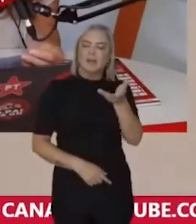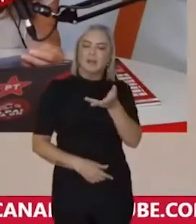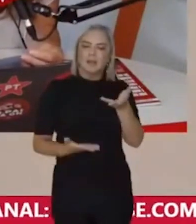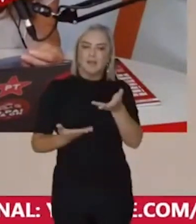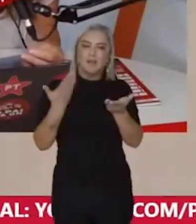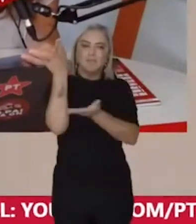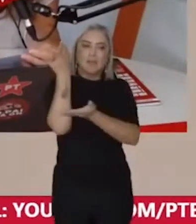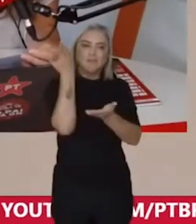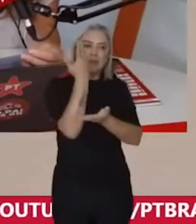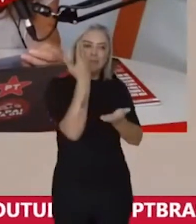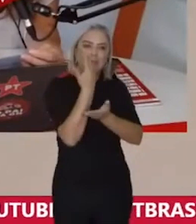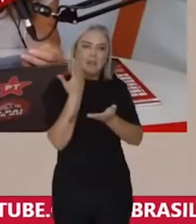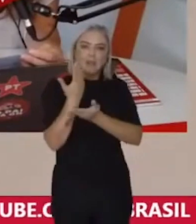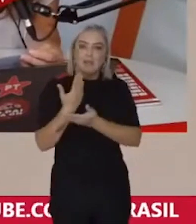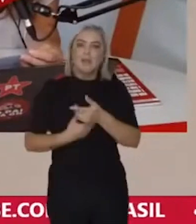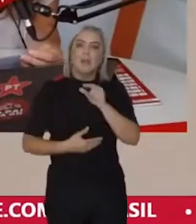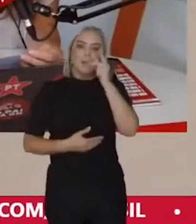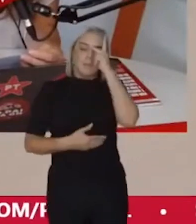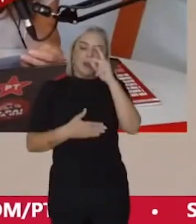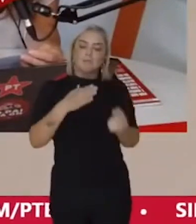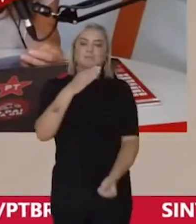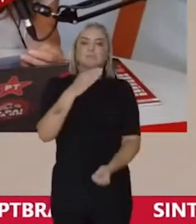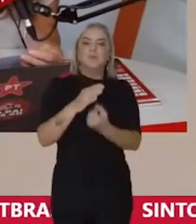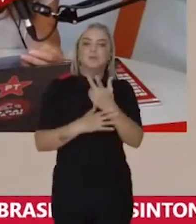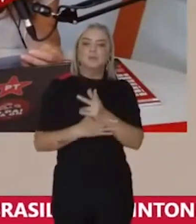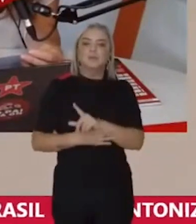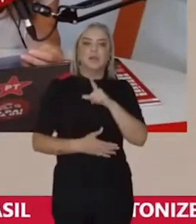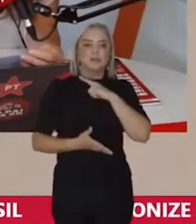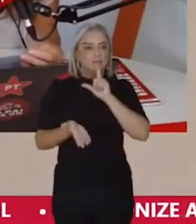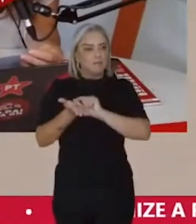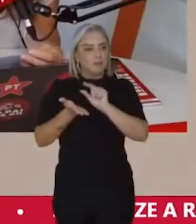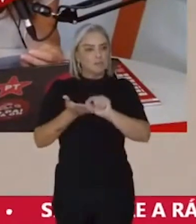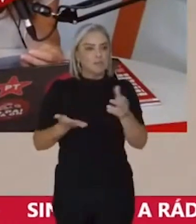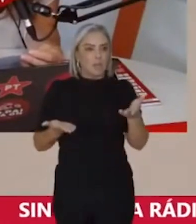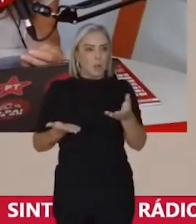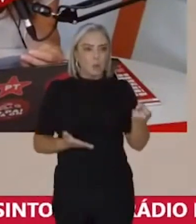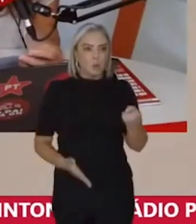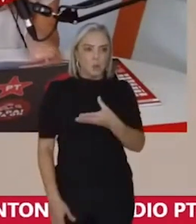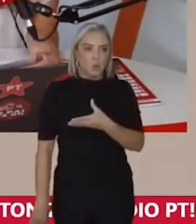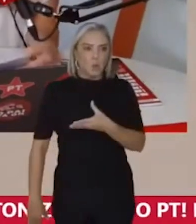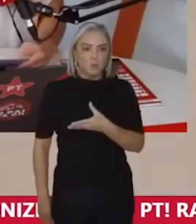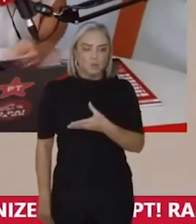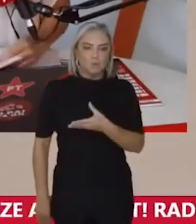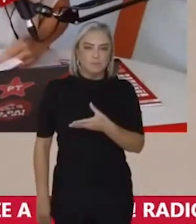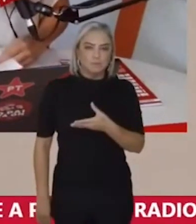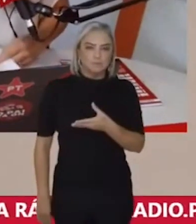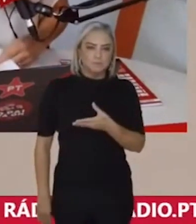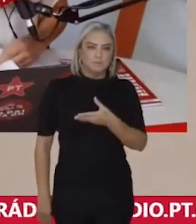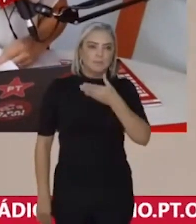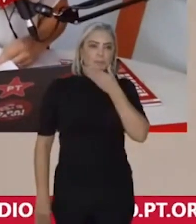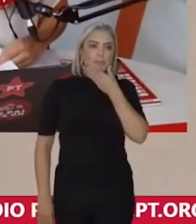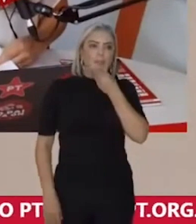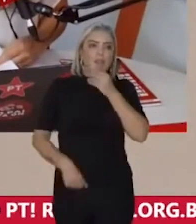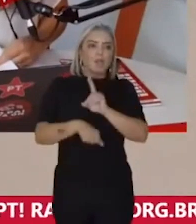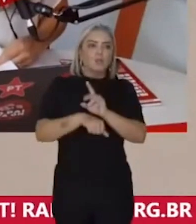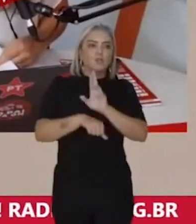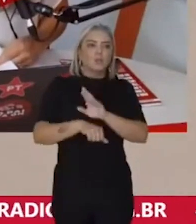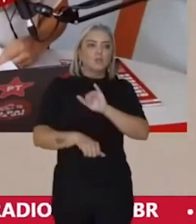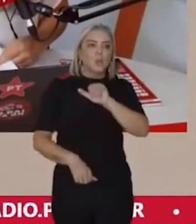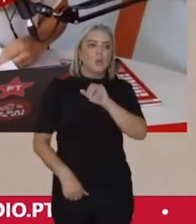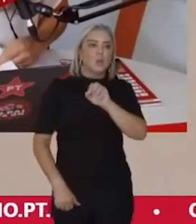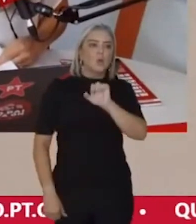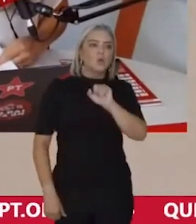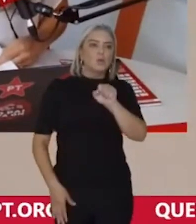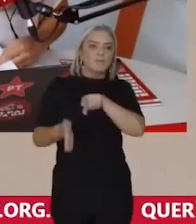está desmatando para produzir. Teve um artigo recente, Amanda, agora do Dr. José Marengo, que é